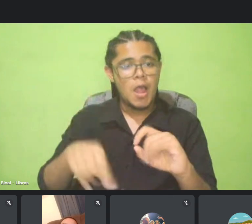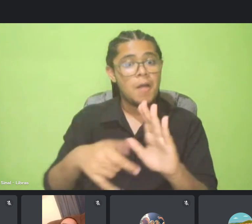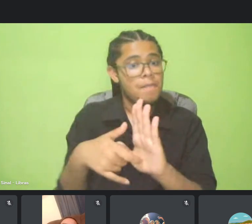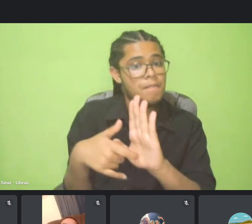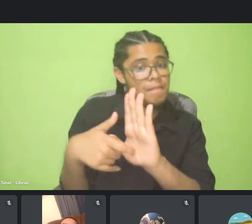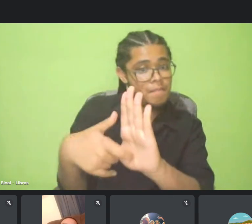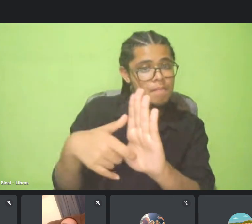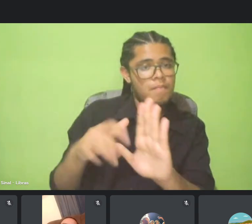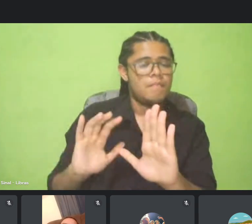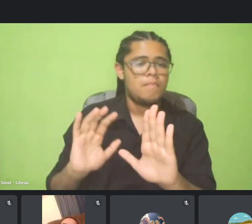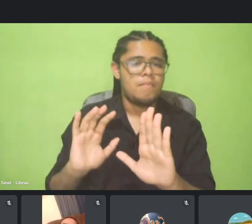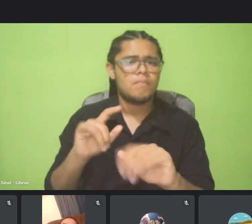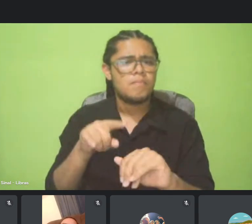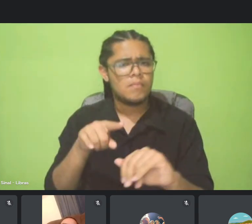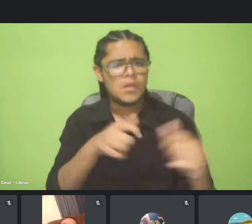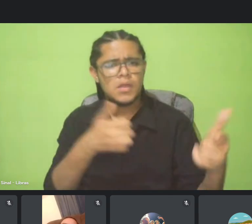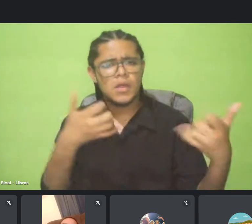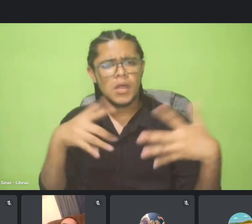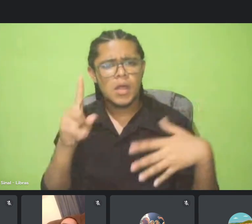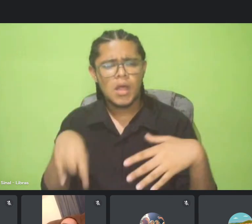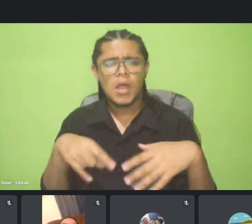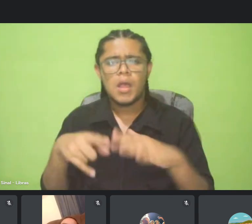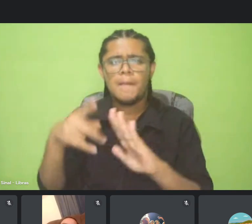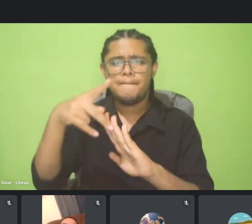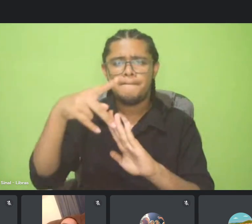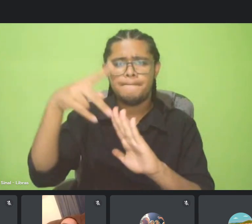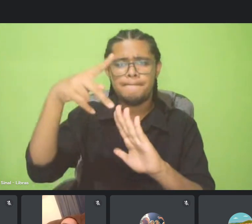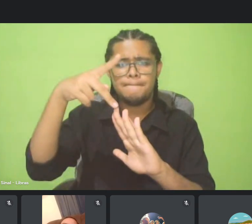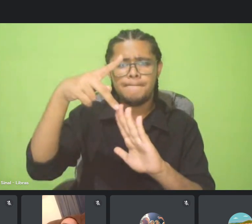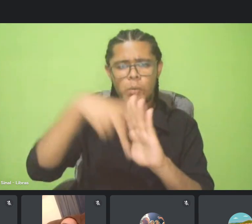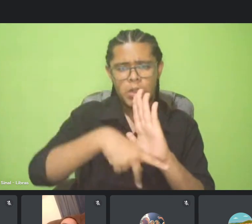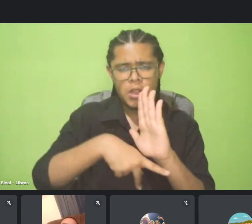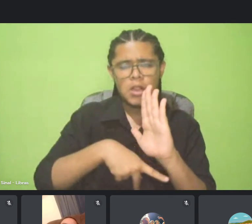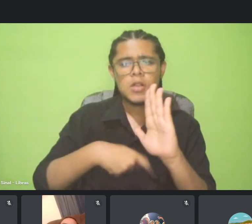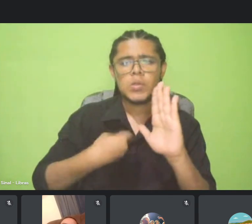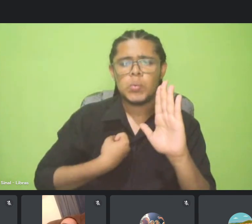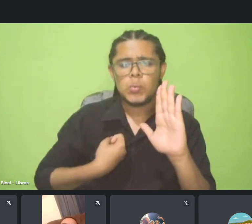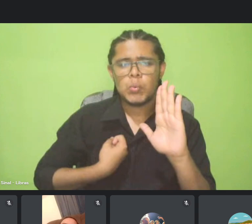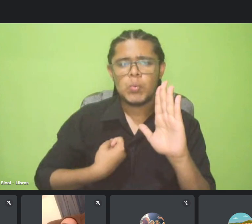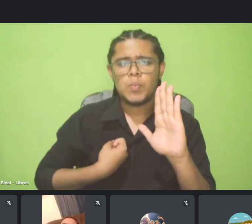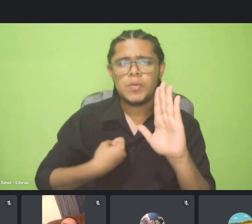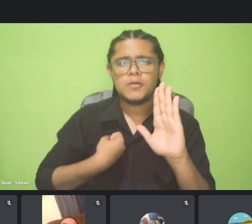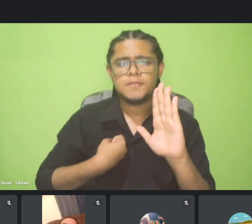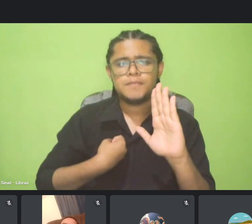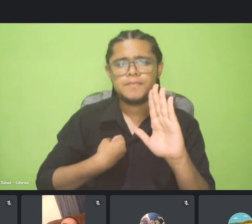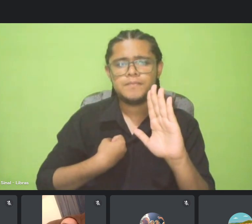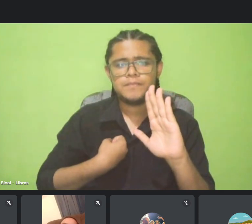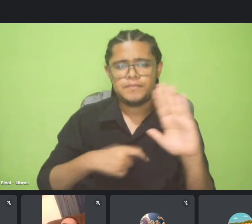eu acho que ele colocou a portaria 940, né, o Vanilson 2011,